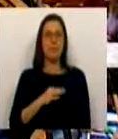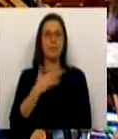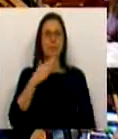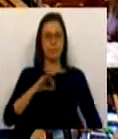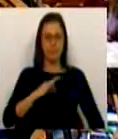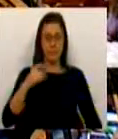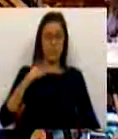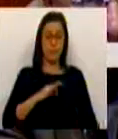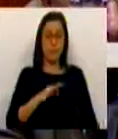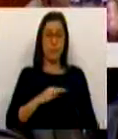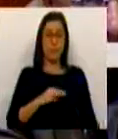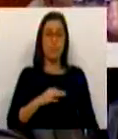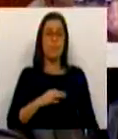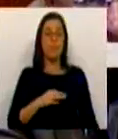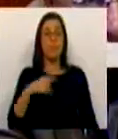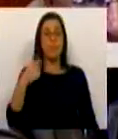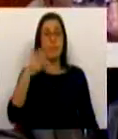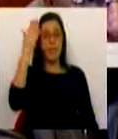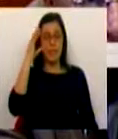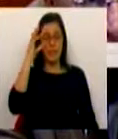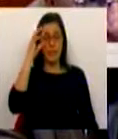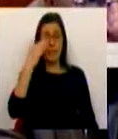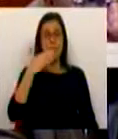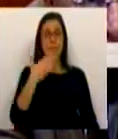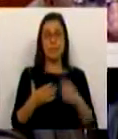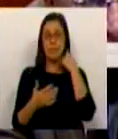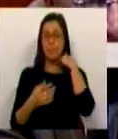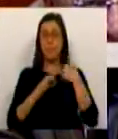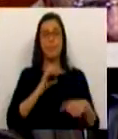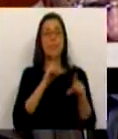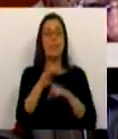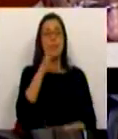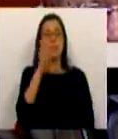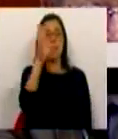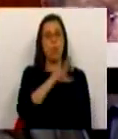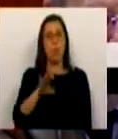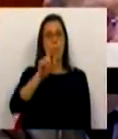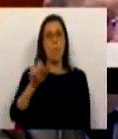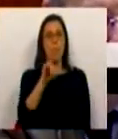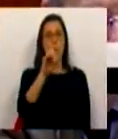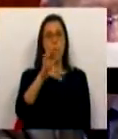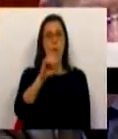Muito obrigado, Sr. Presidente. Muito obrigado, Sr. Deputado João Paulo Correia.